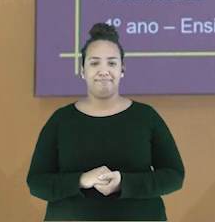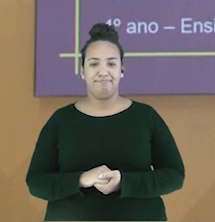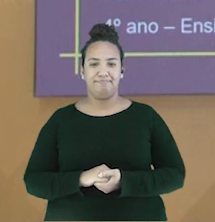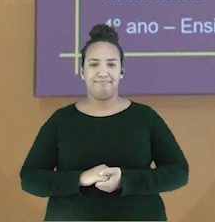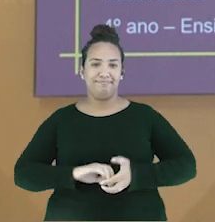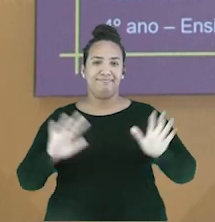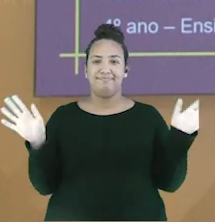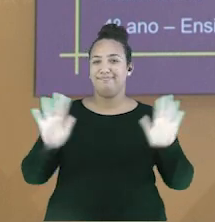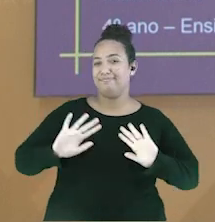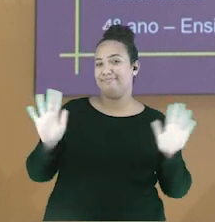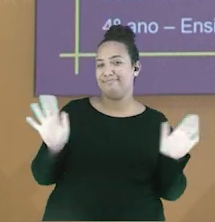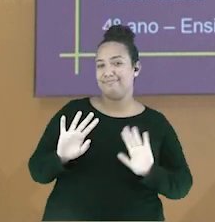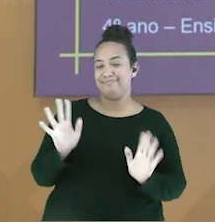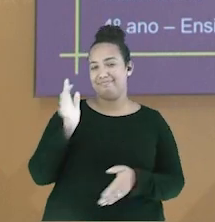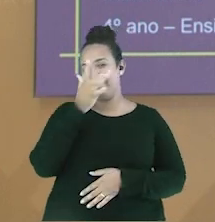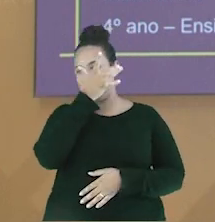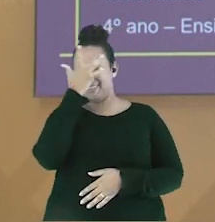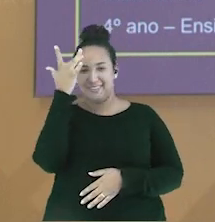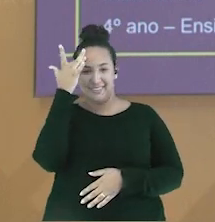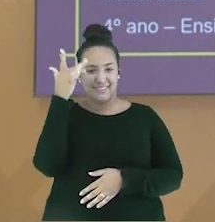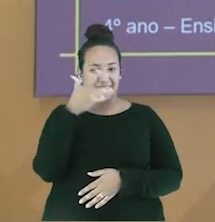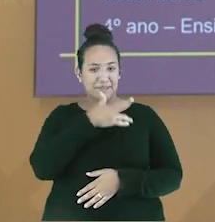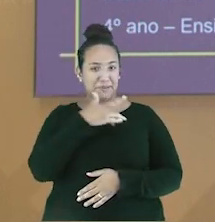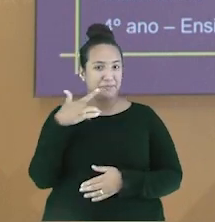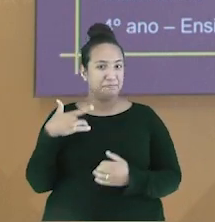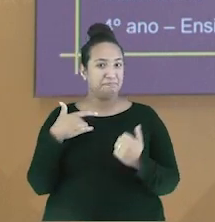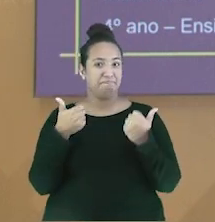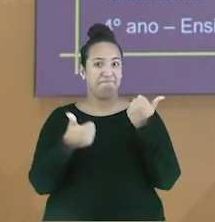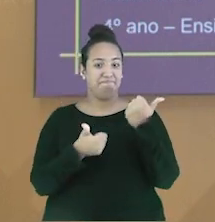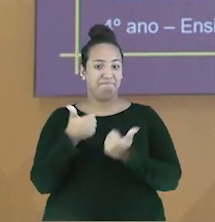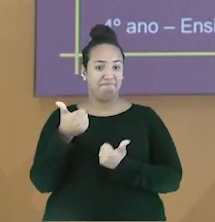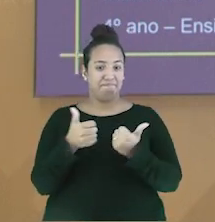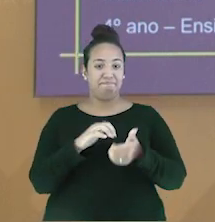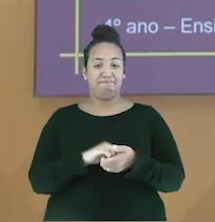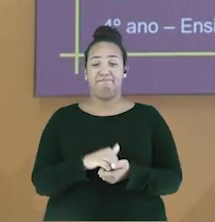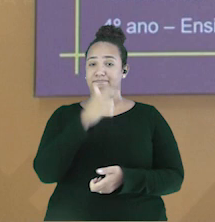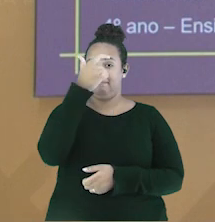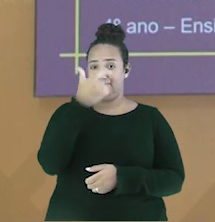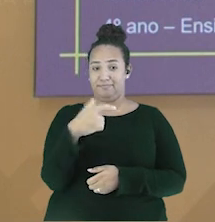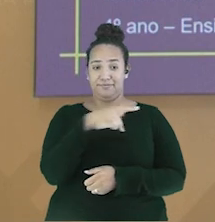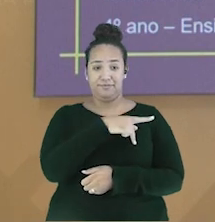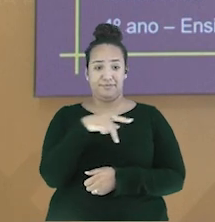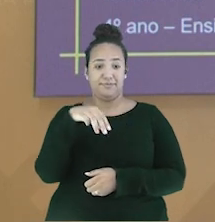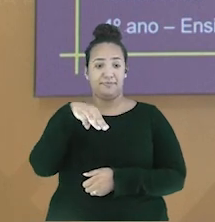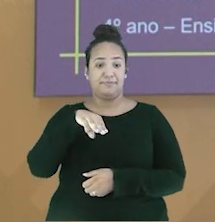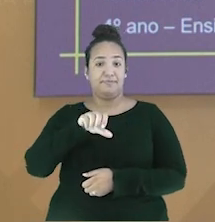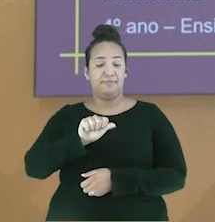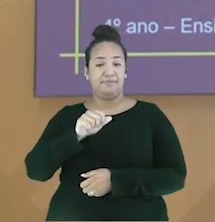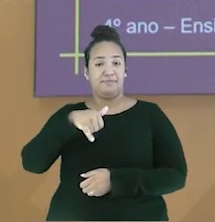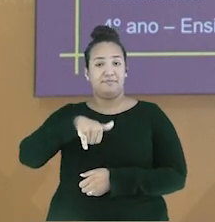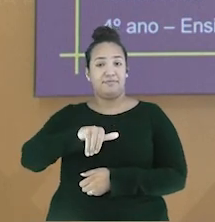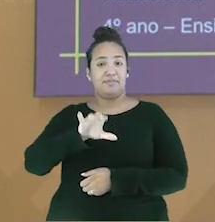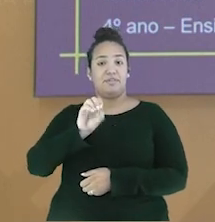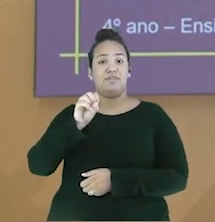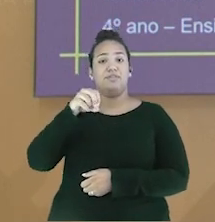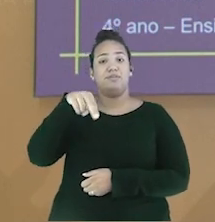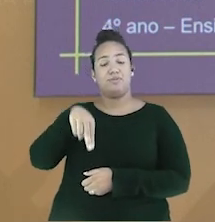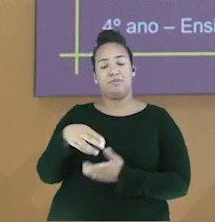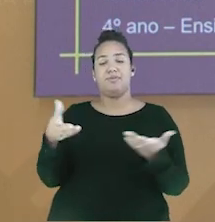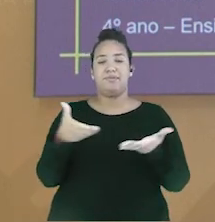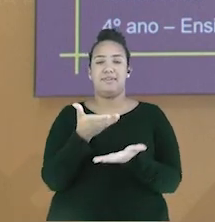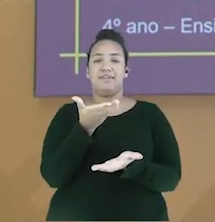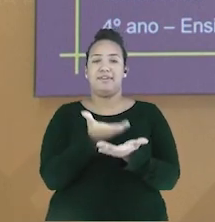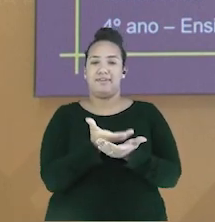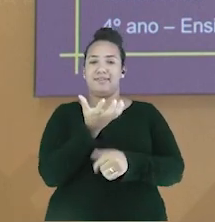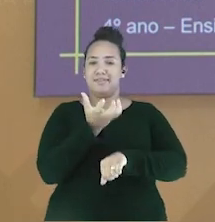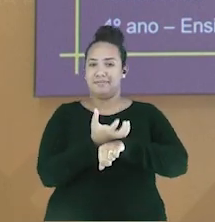E aí, galerinha? Como vocês estão? Eu sou o professor Maicon e essa é a nossa aula de matemática. O nosso